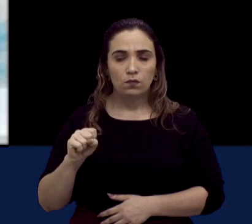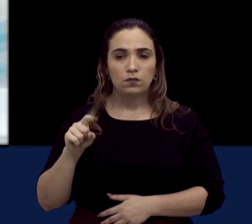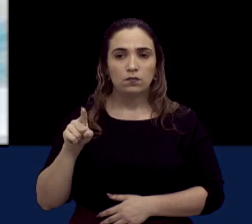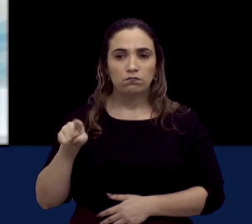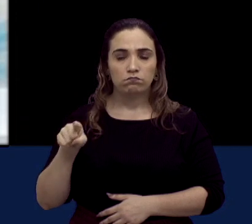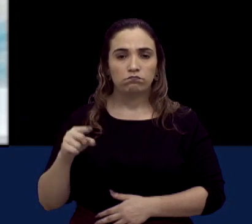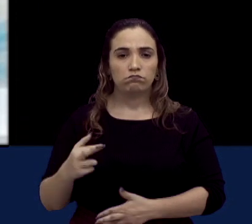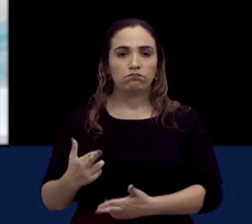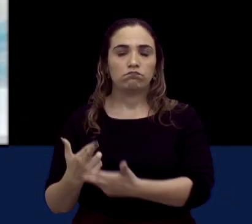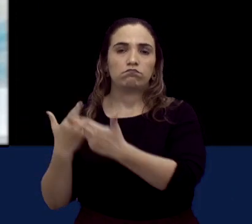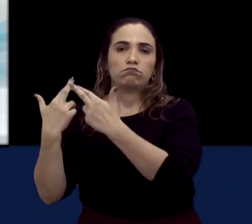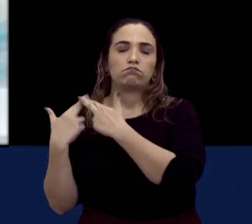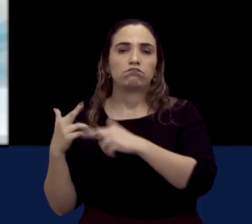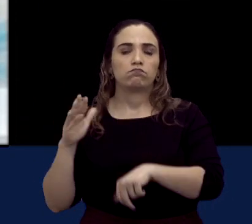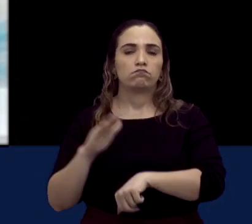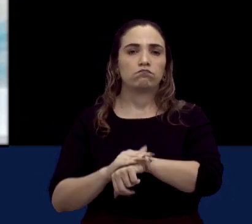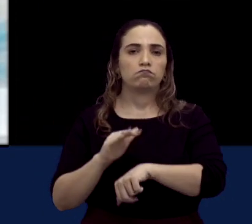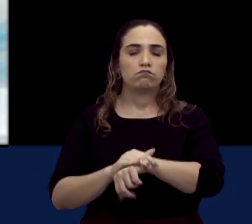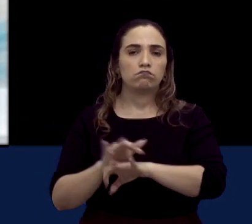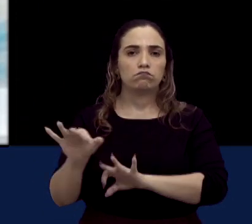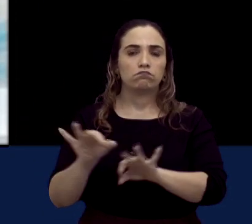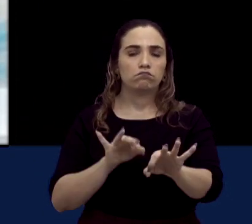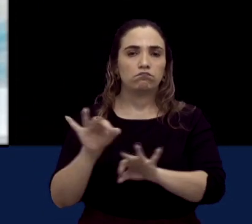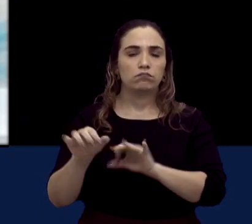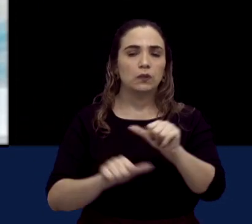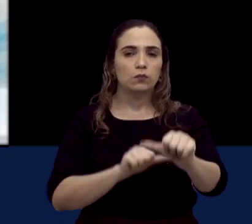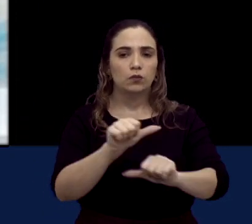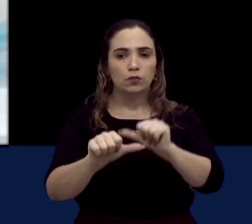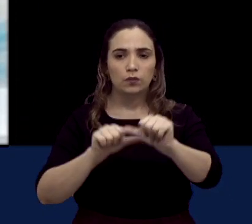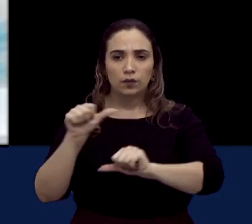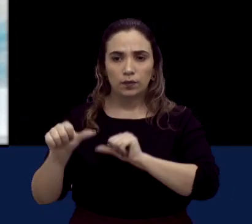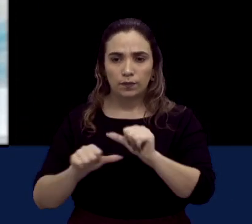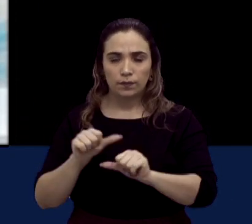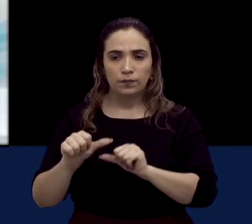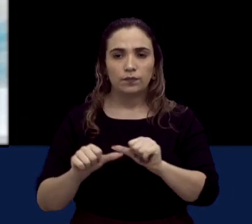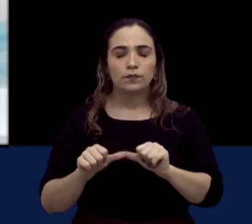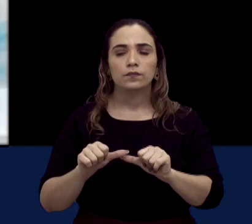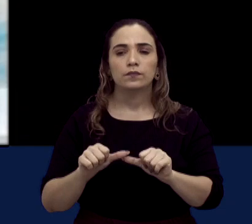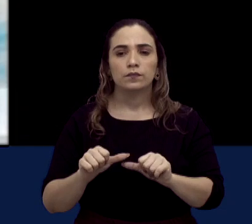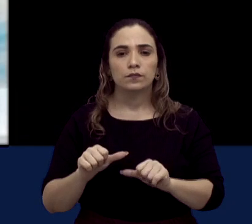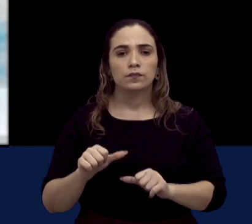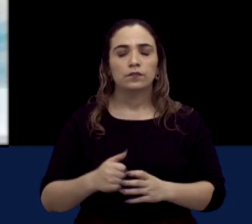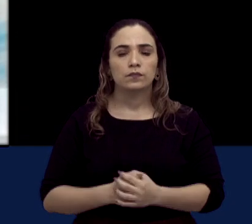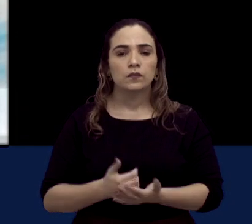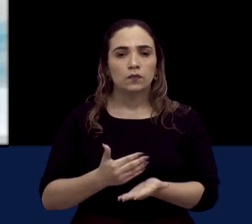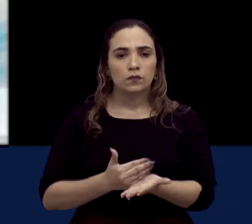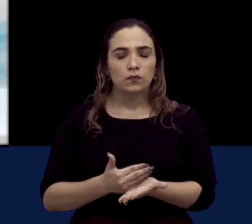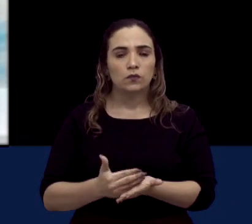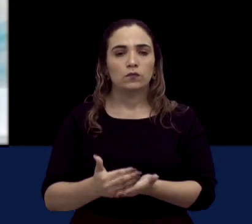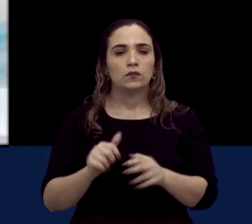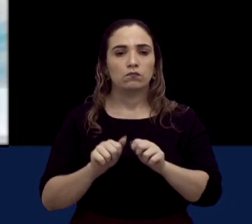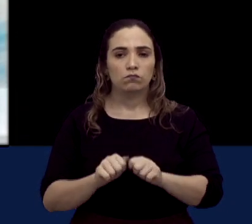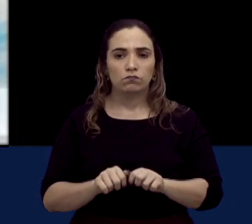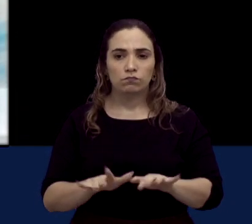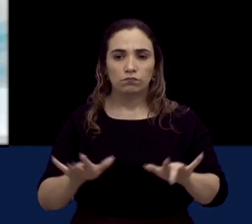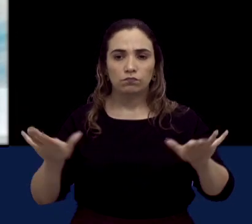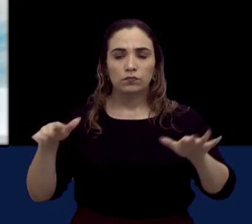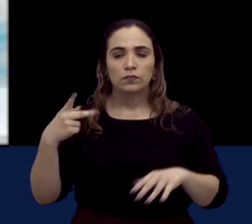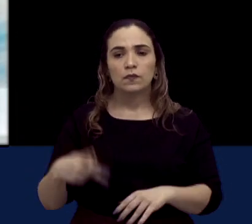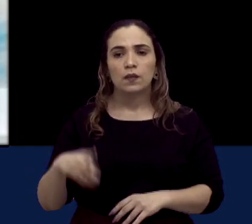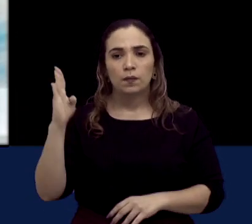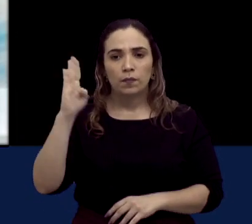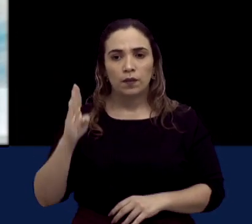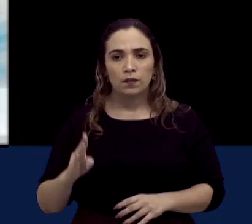o que formulou essa reforma. Essa reforma que deu início ao modelo gerencial no